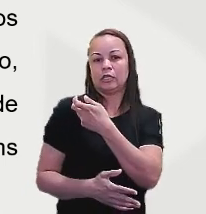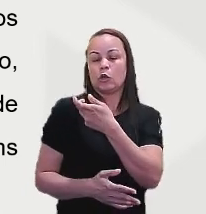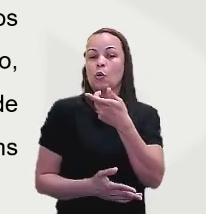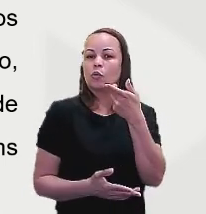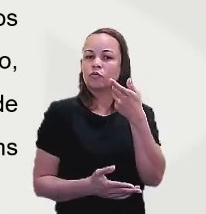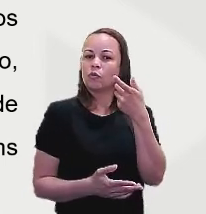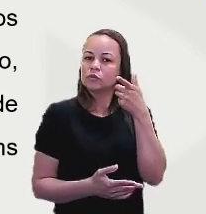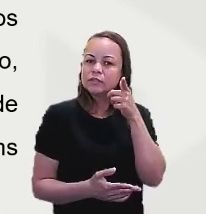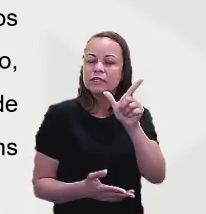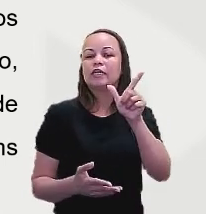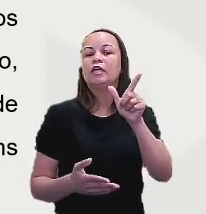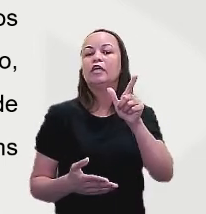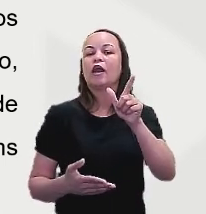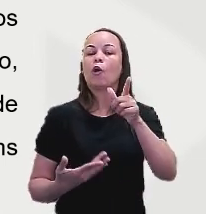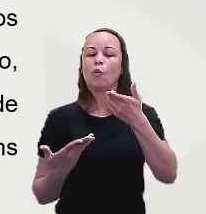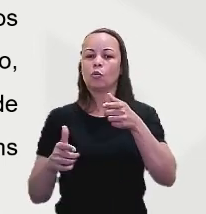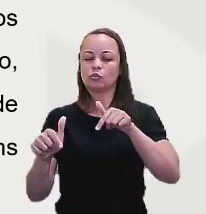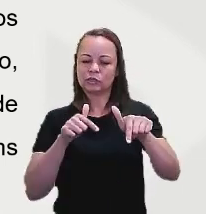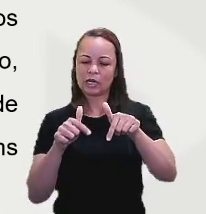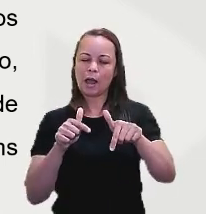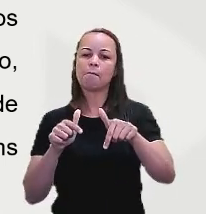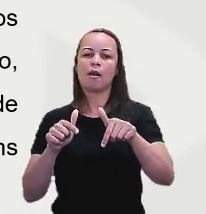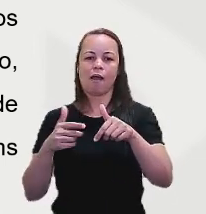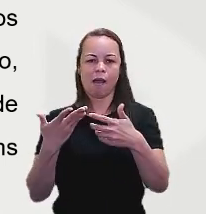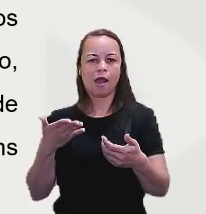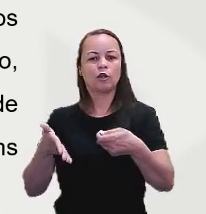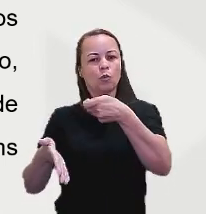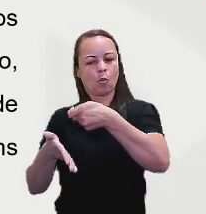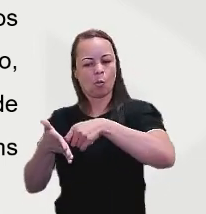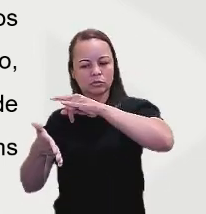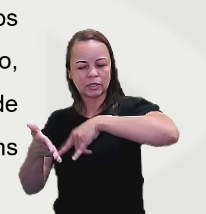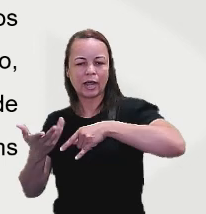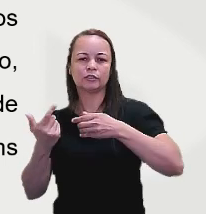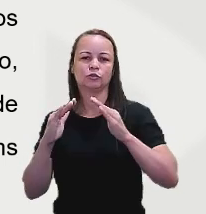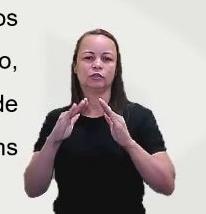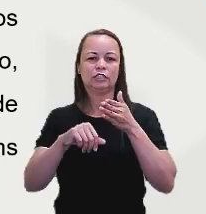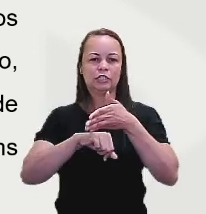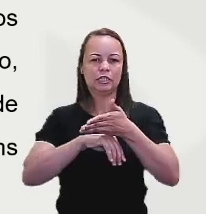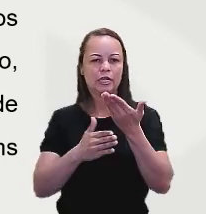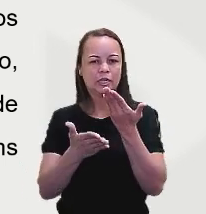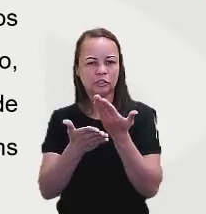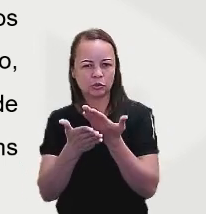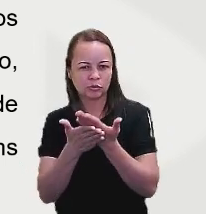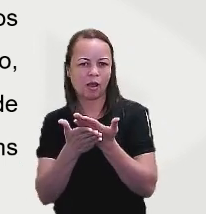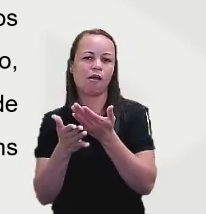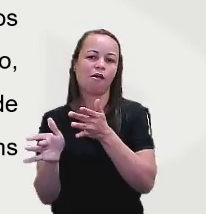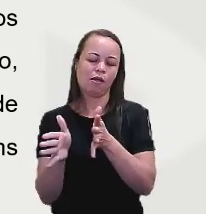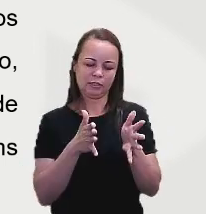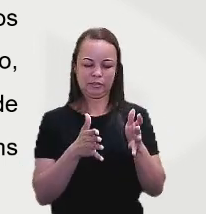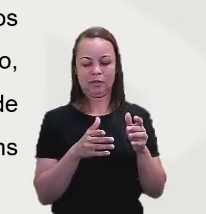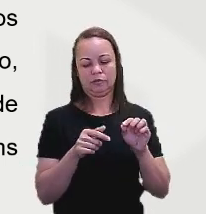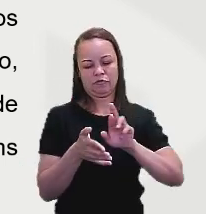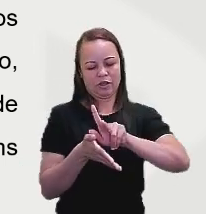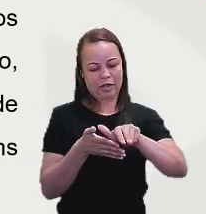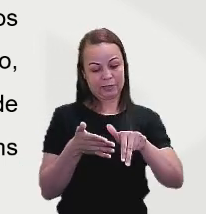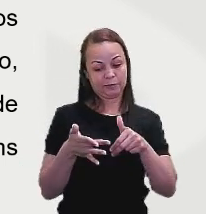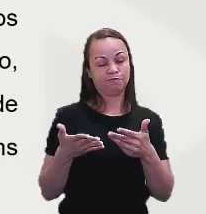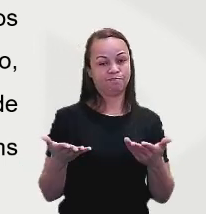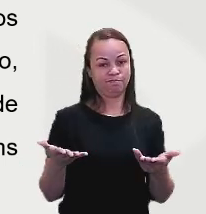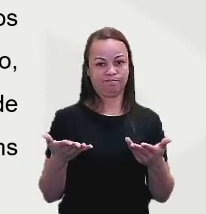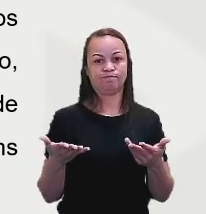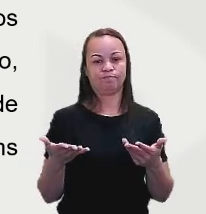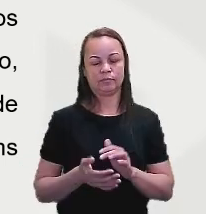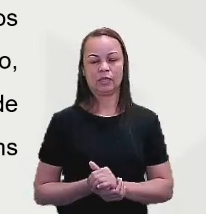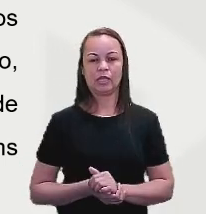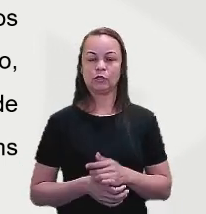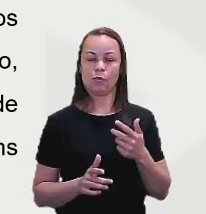trabalho, matrículas em escolas, certidões de casamento, autorização para viagem, etc. Como eu já disse, o problema não